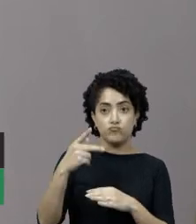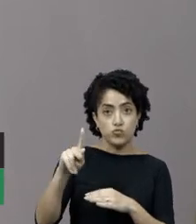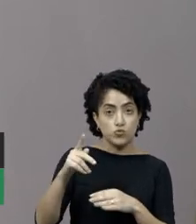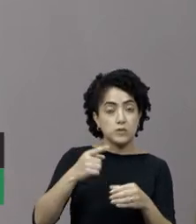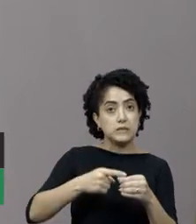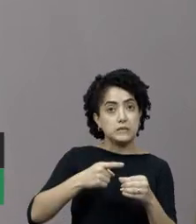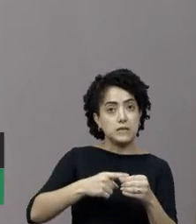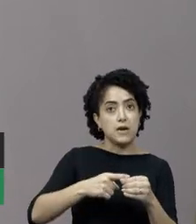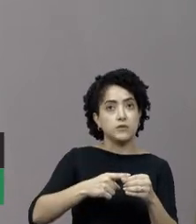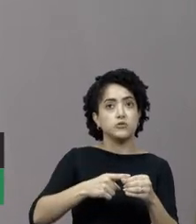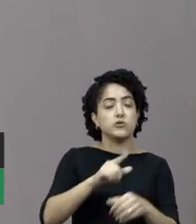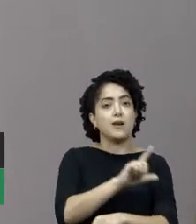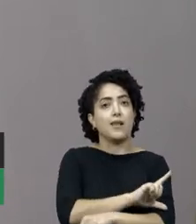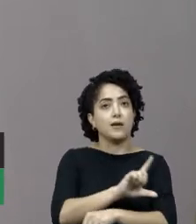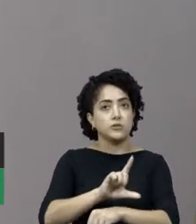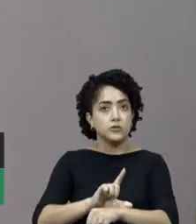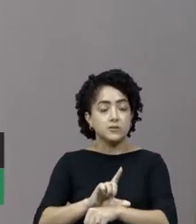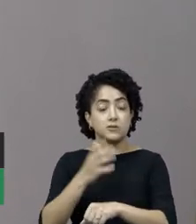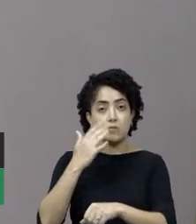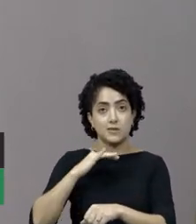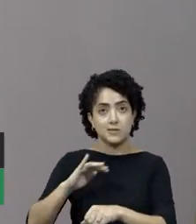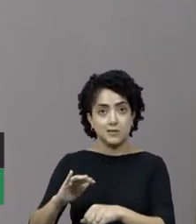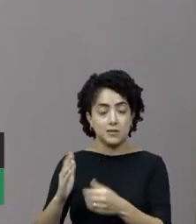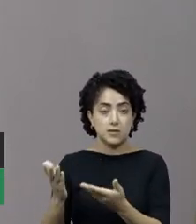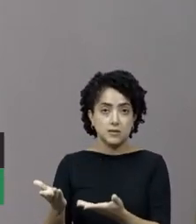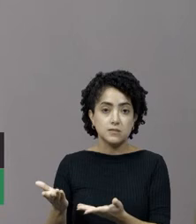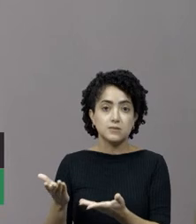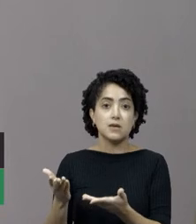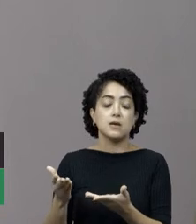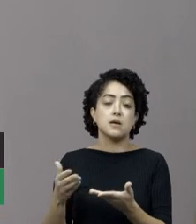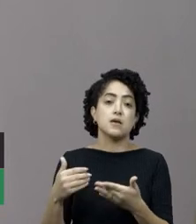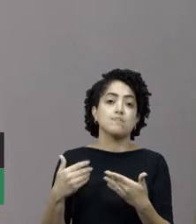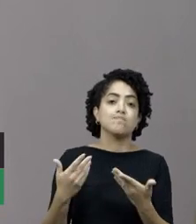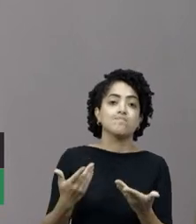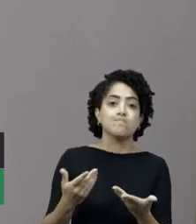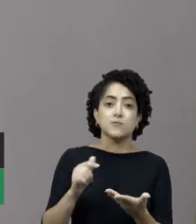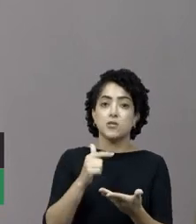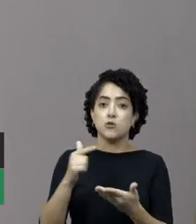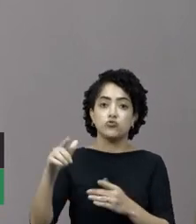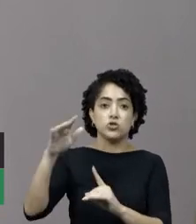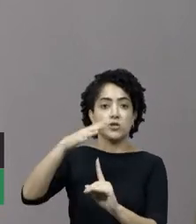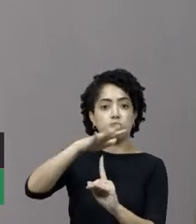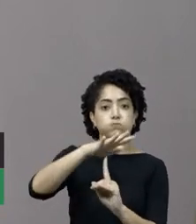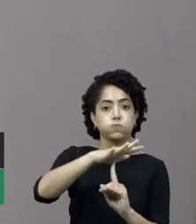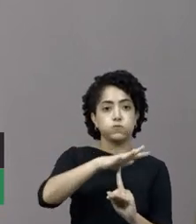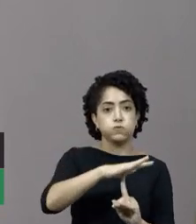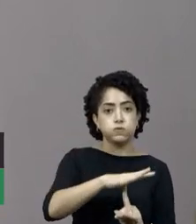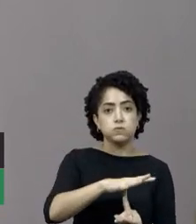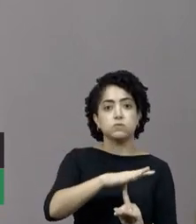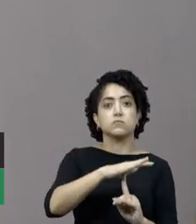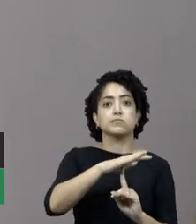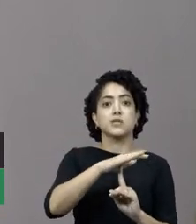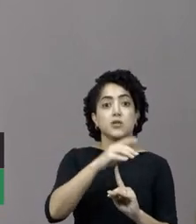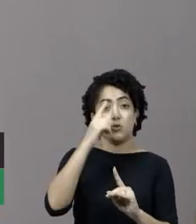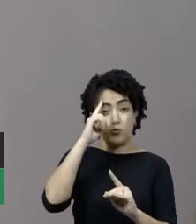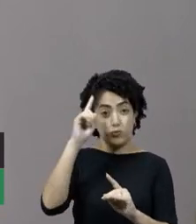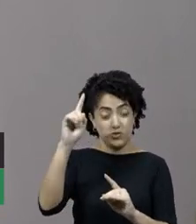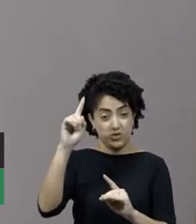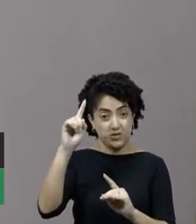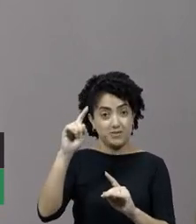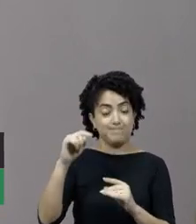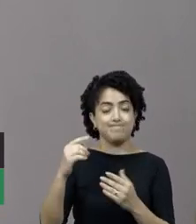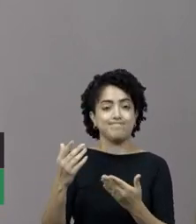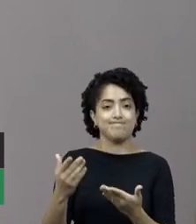Lages. Essa criança, porque não tinha aeronave disponível no dia,